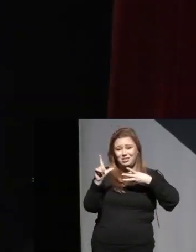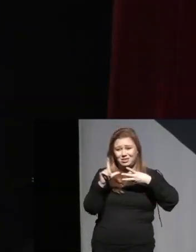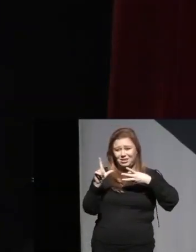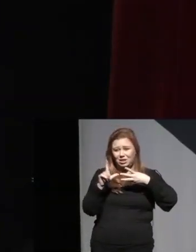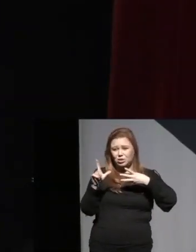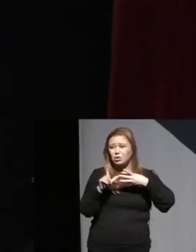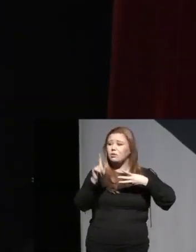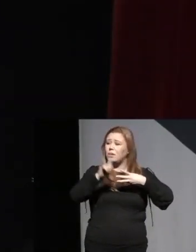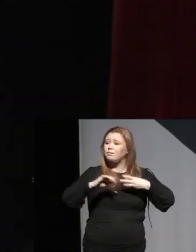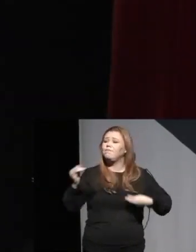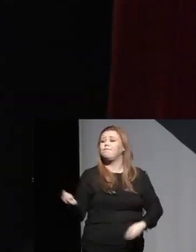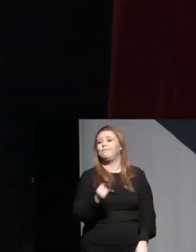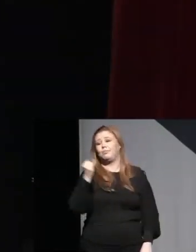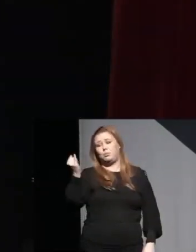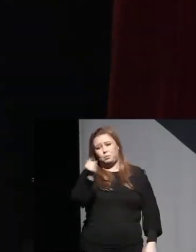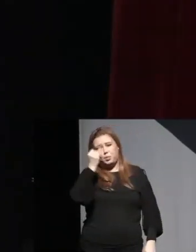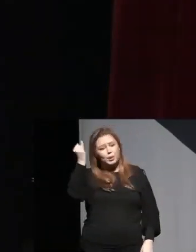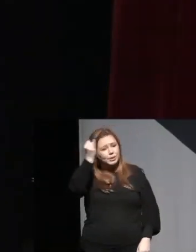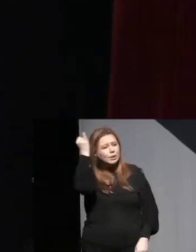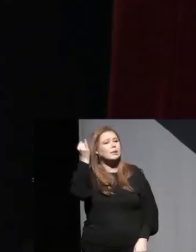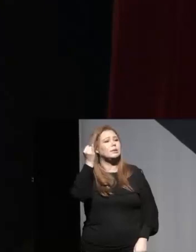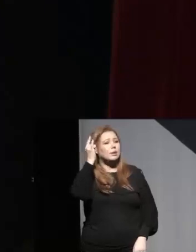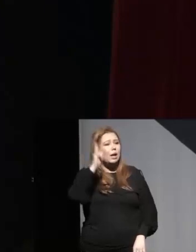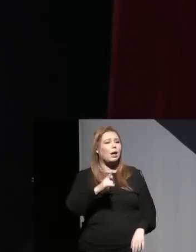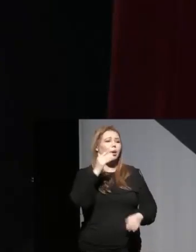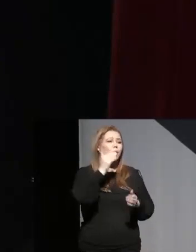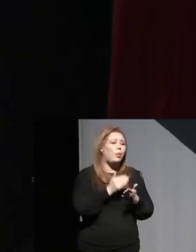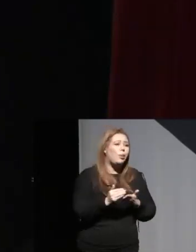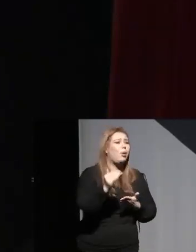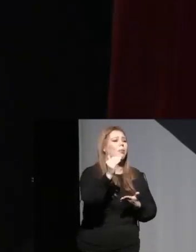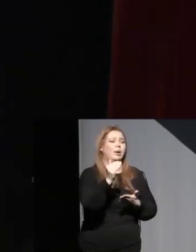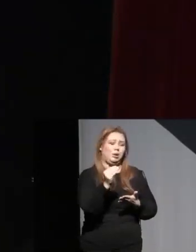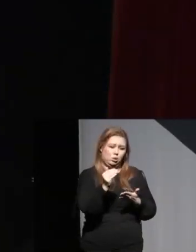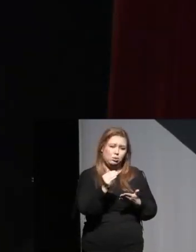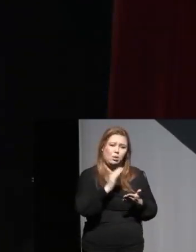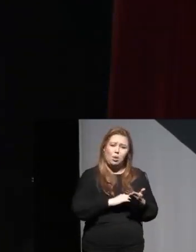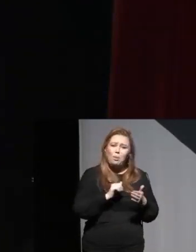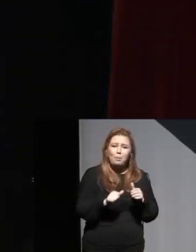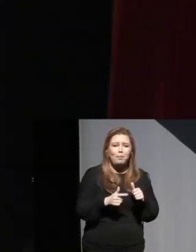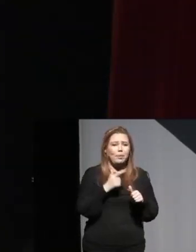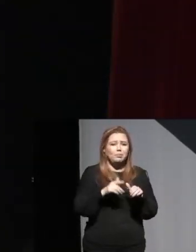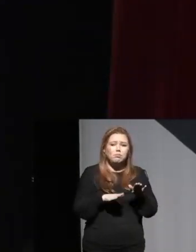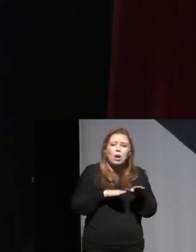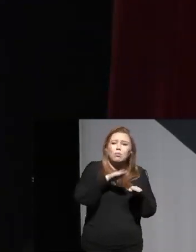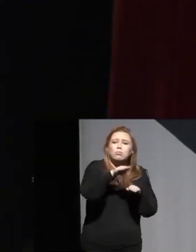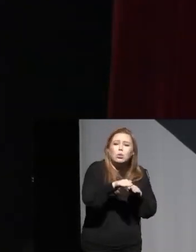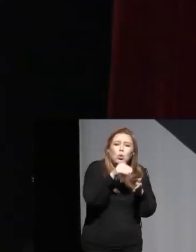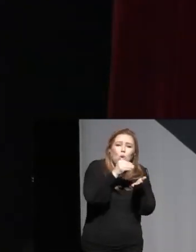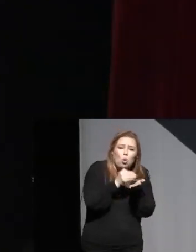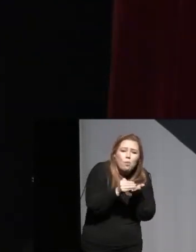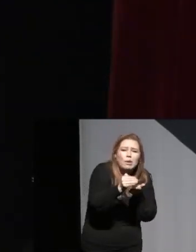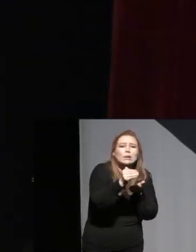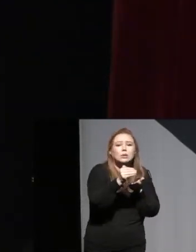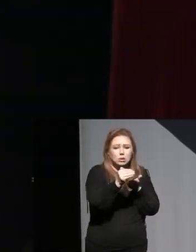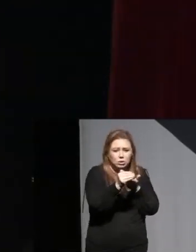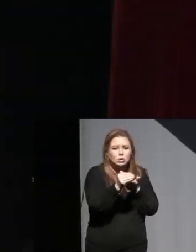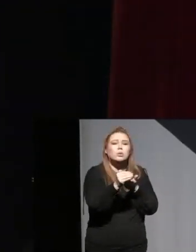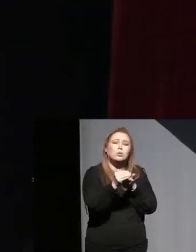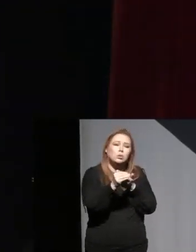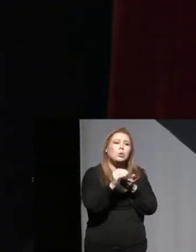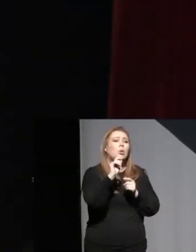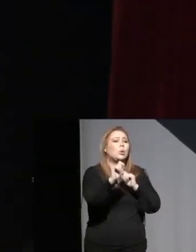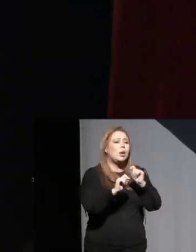extremamente importante, eu diria que é um dos primeiros passos, se não o primeiro passo, para que haja